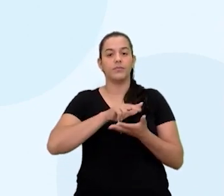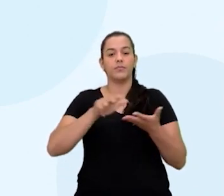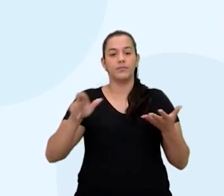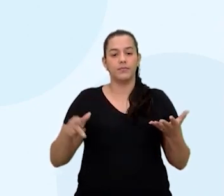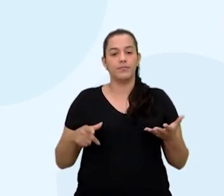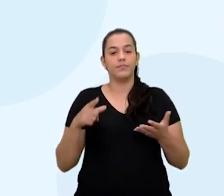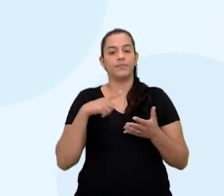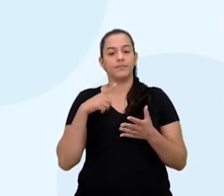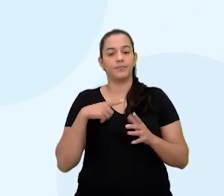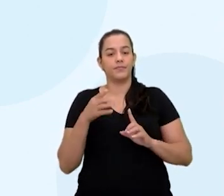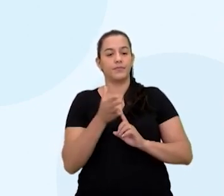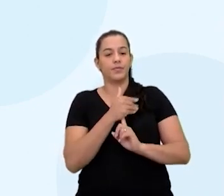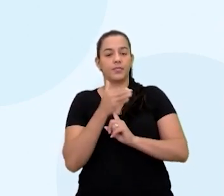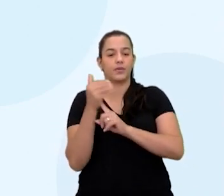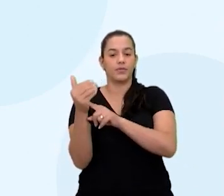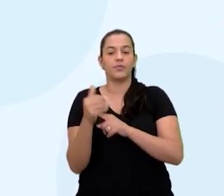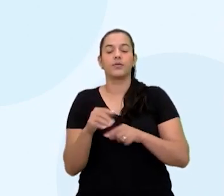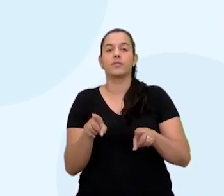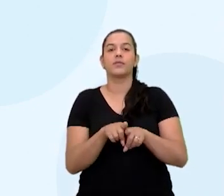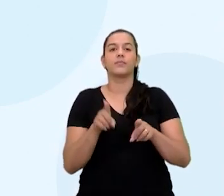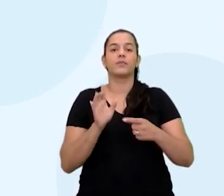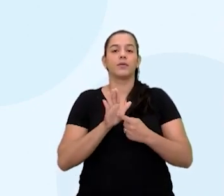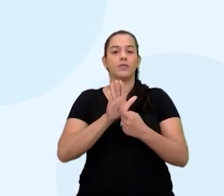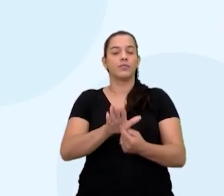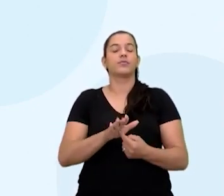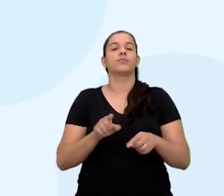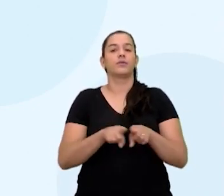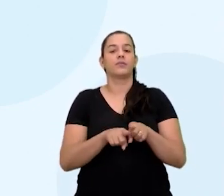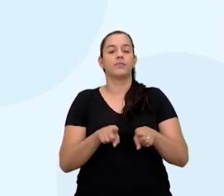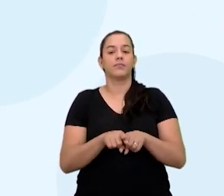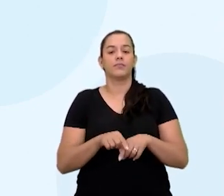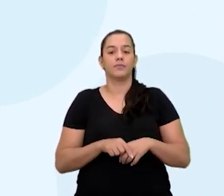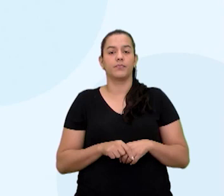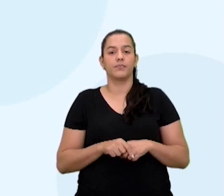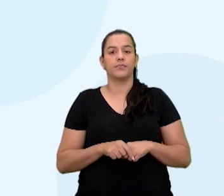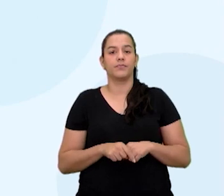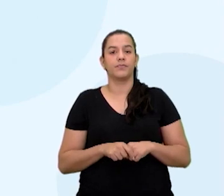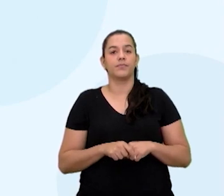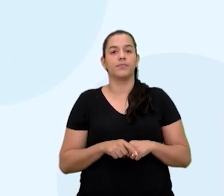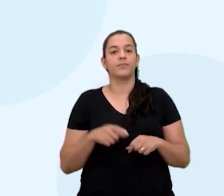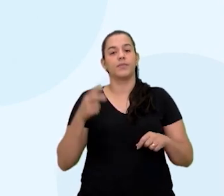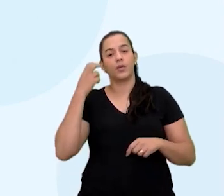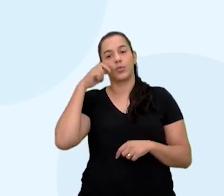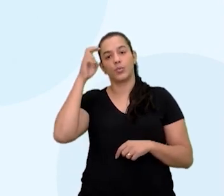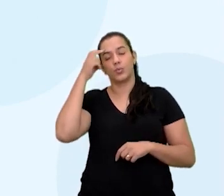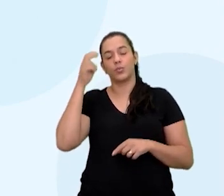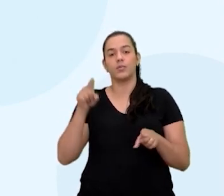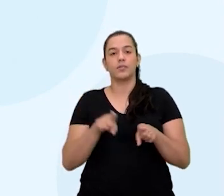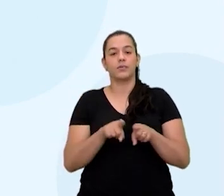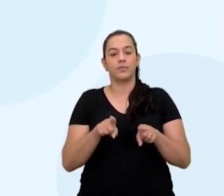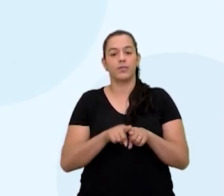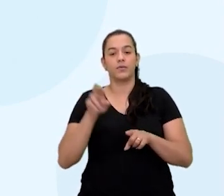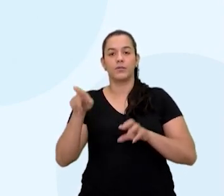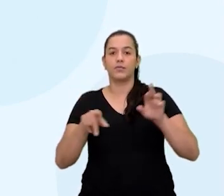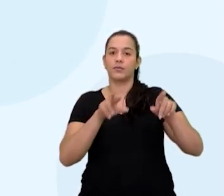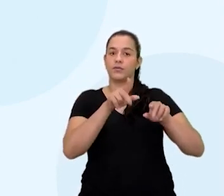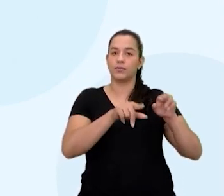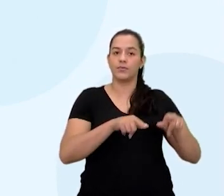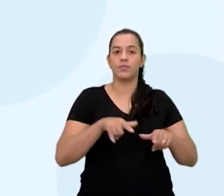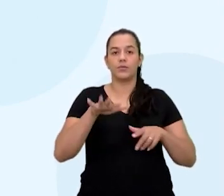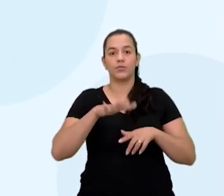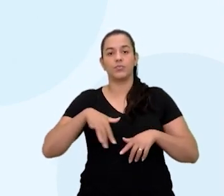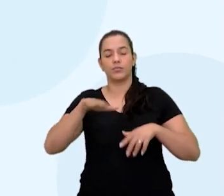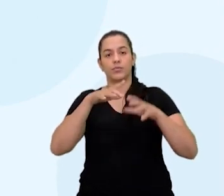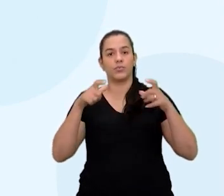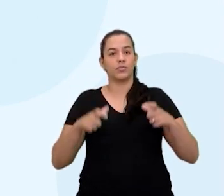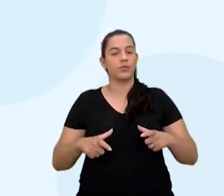já a tecnologia, isso. Né? A tecnologia também. Sim, porque faz parte da cultura. Exato. Né? Então você traz diferentes culturas para um mesmo